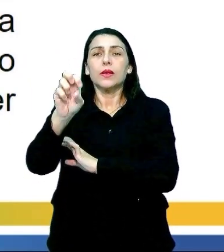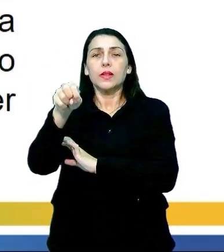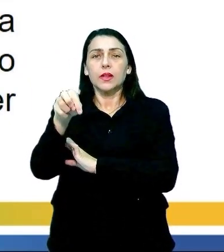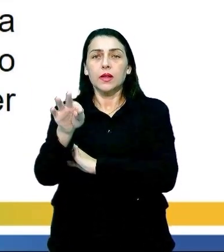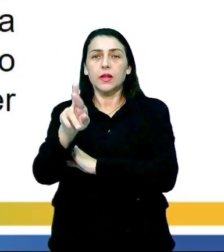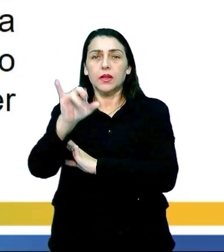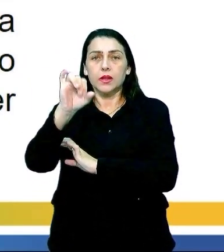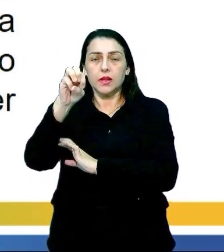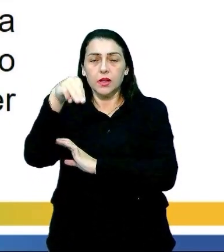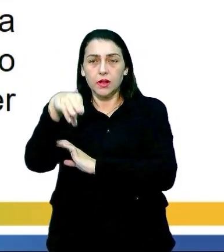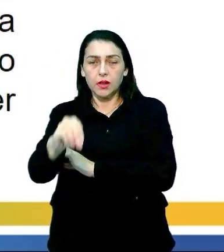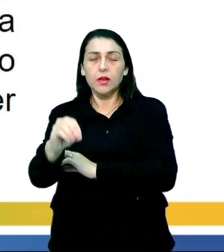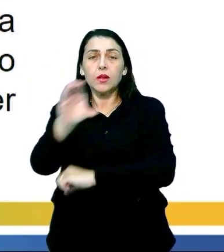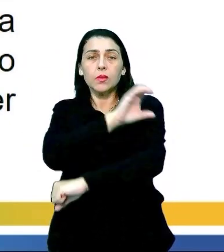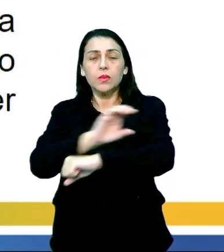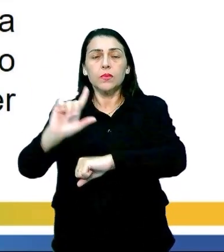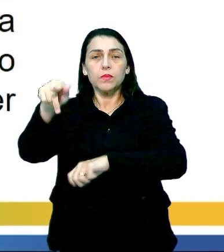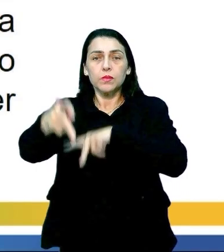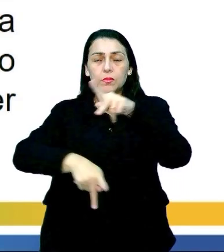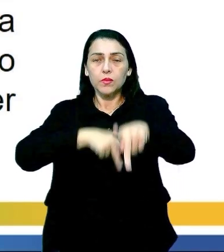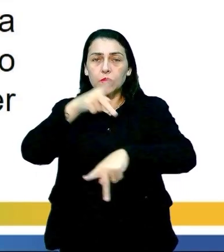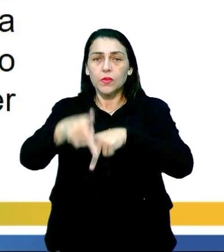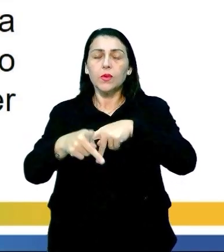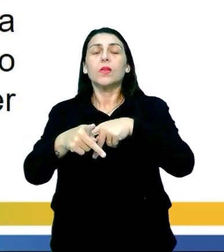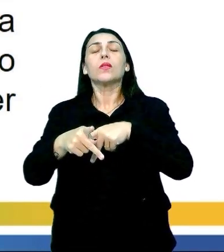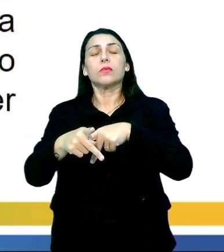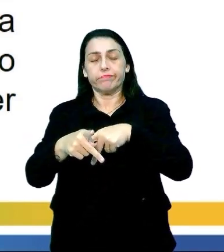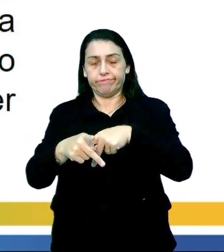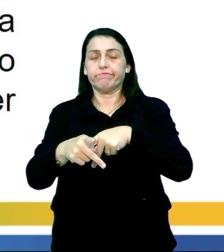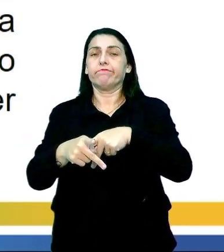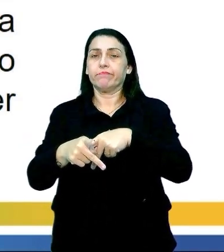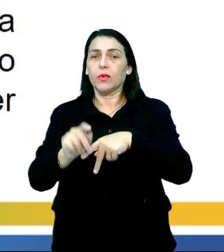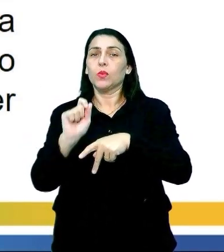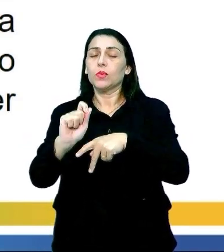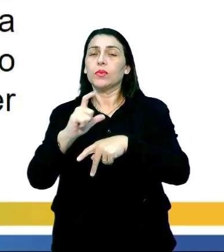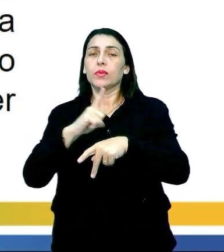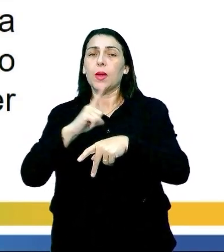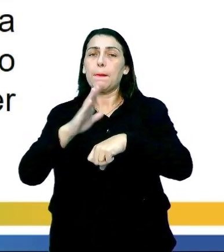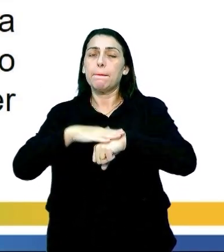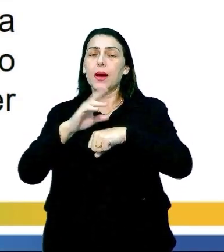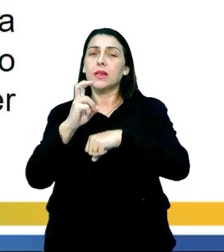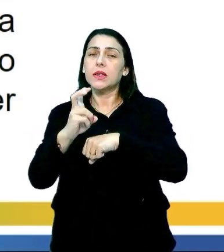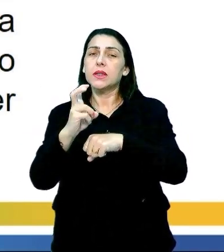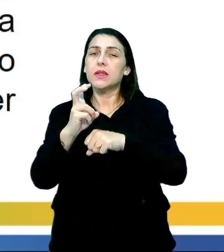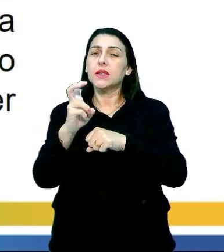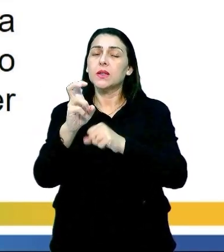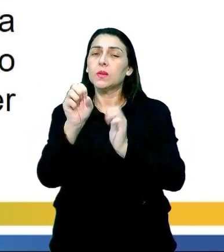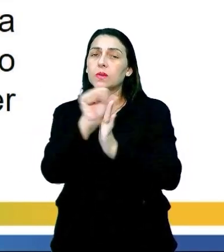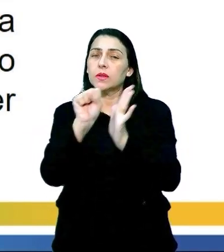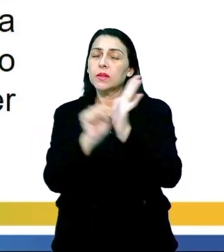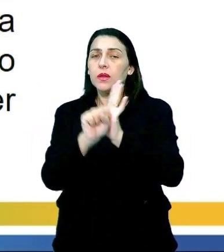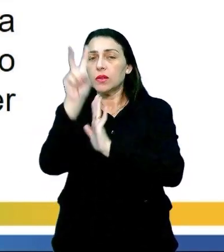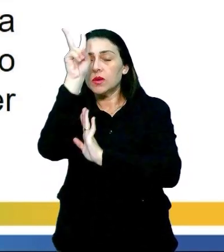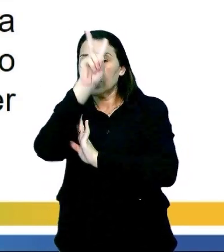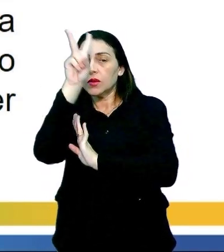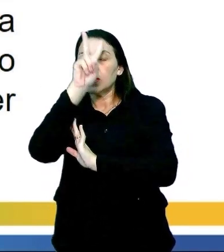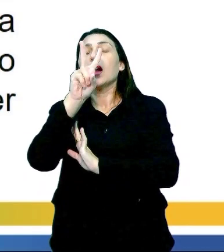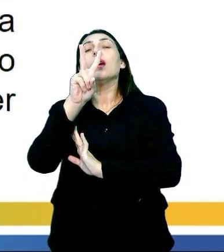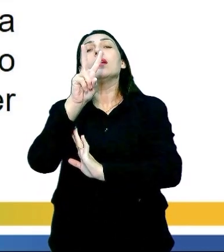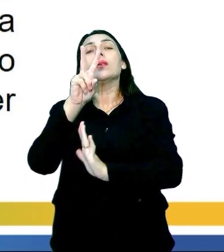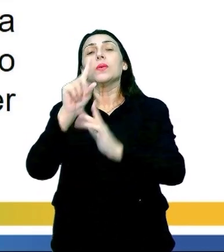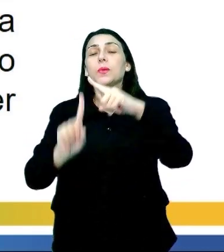eurocentrismo, a cultura dos outros povos foi subestimada. Apesar de ter mais de 5 séculos de história, as marcas